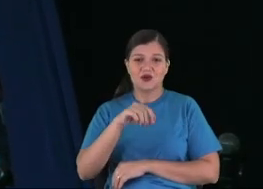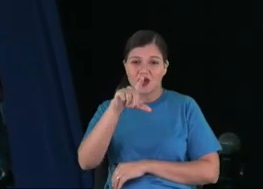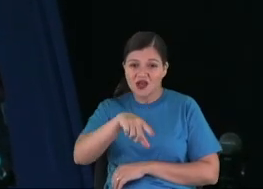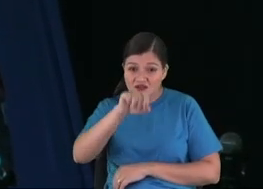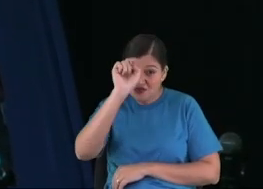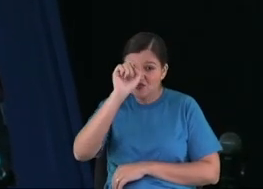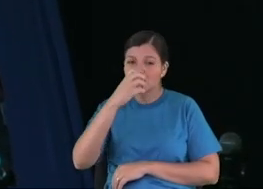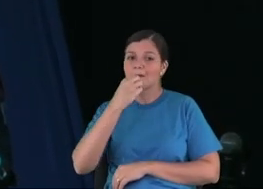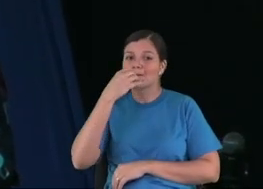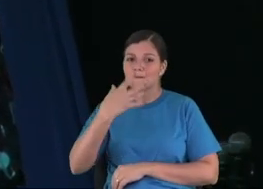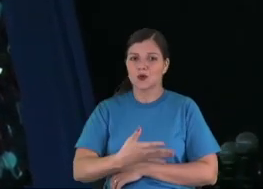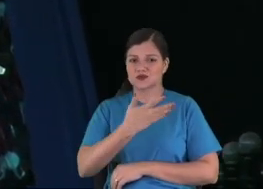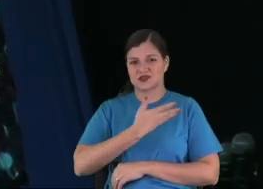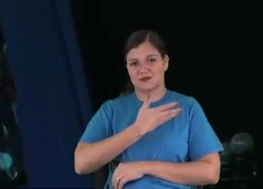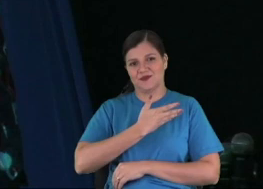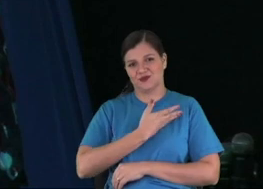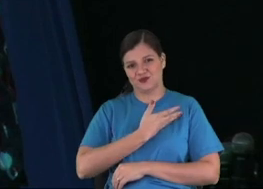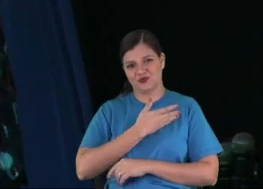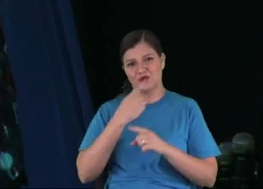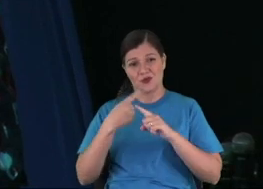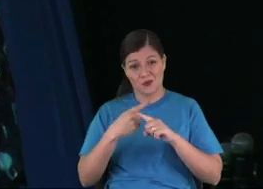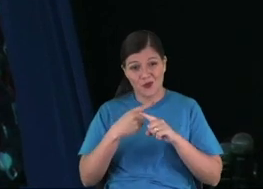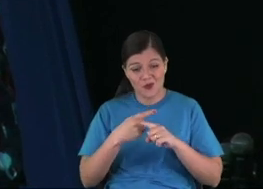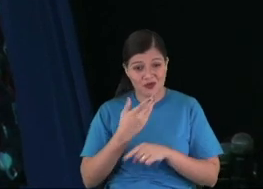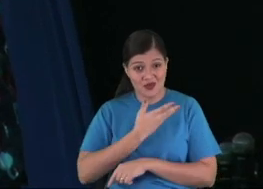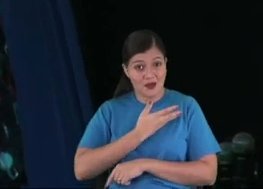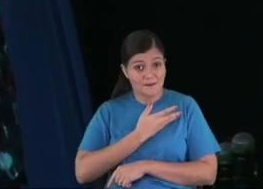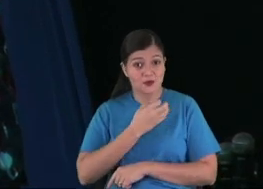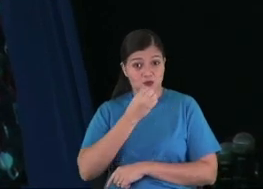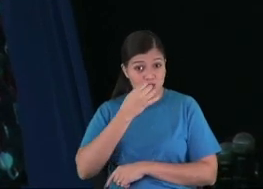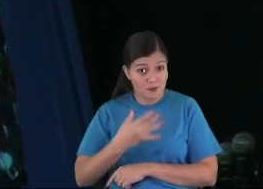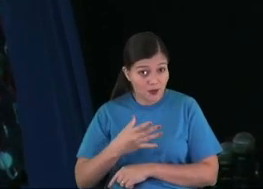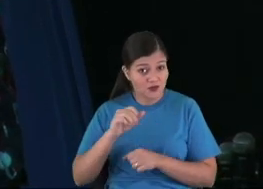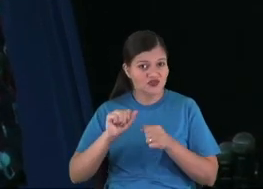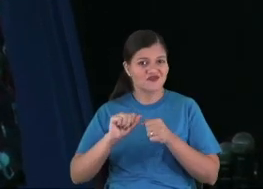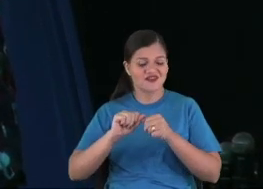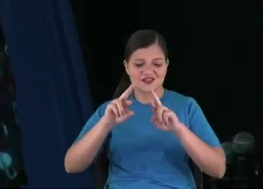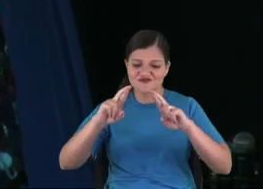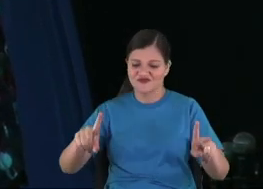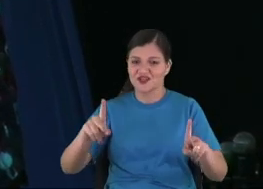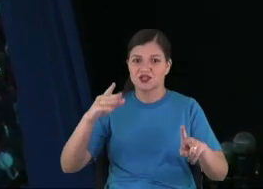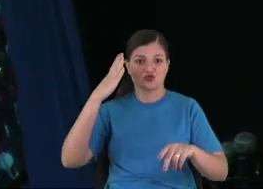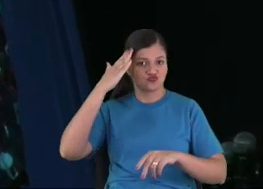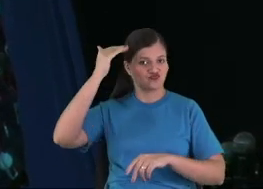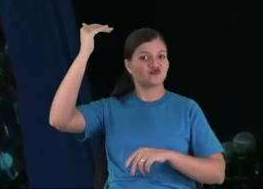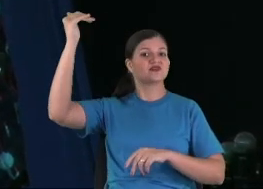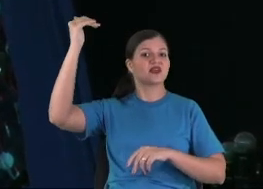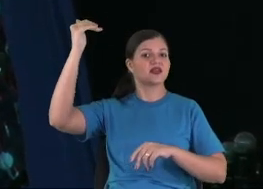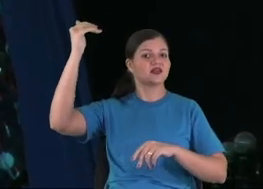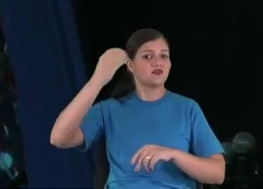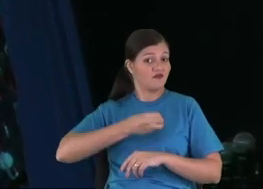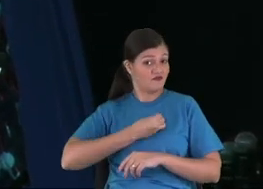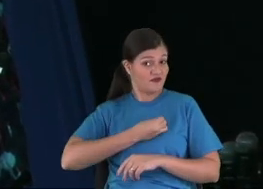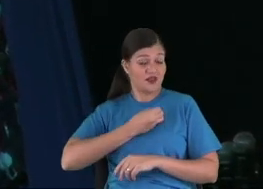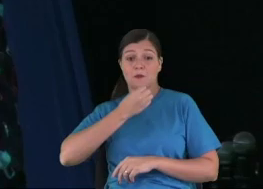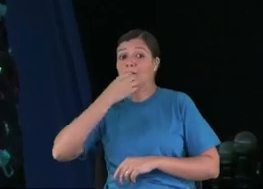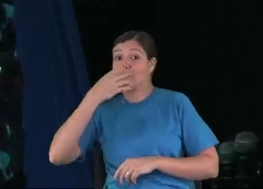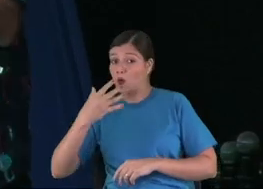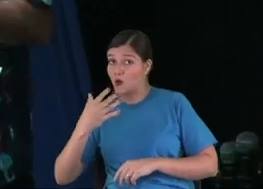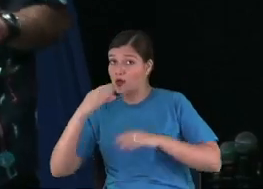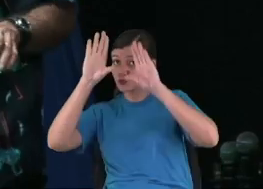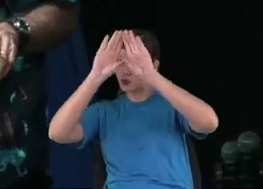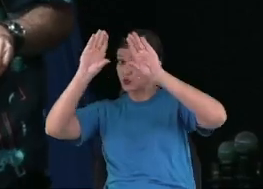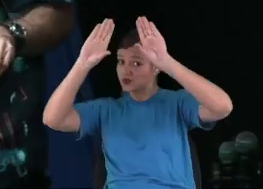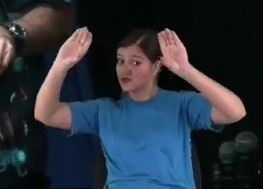a diferença no sucesso ou no fracasso, talvez no céu ou no inferno